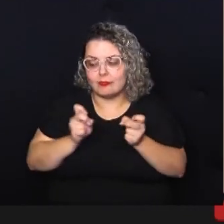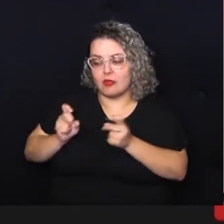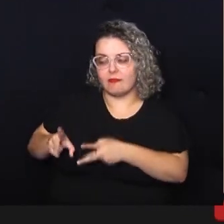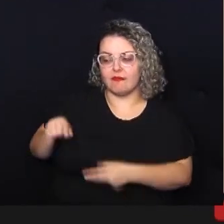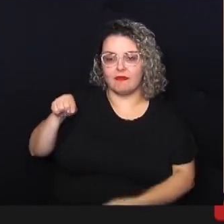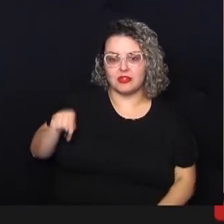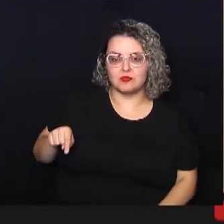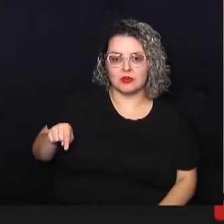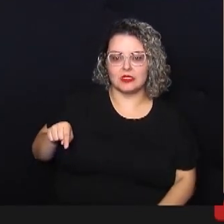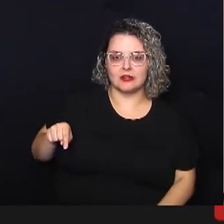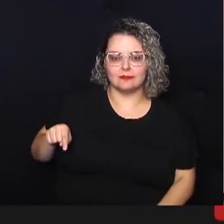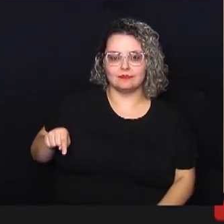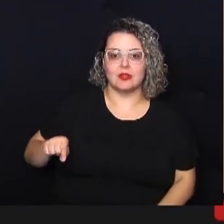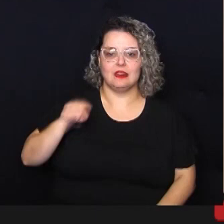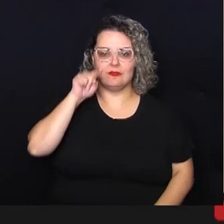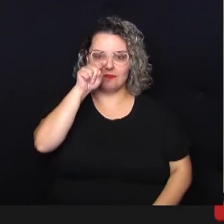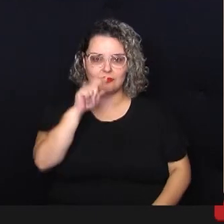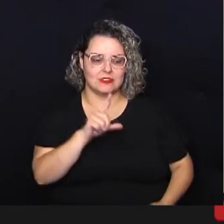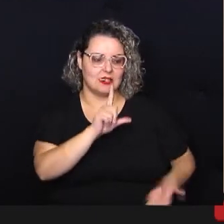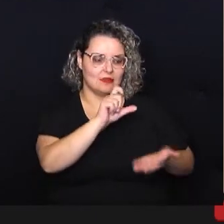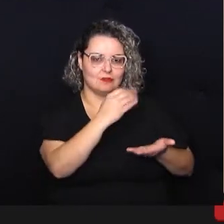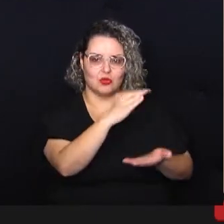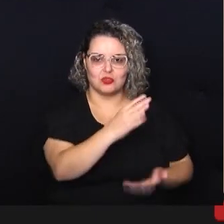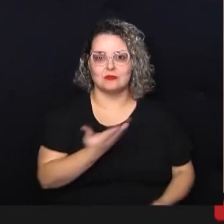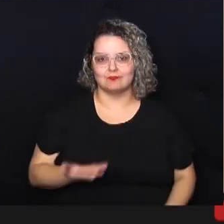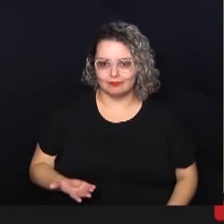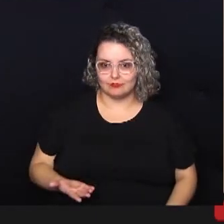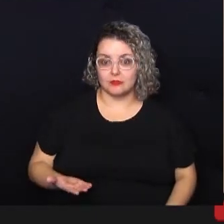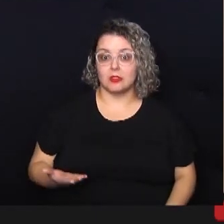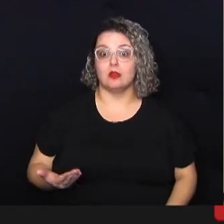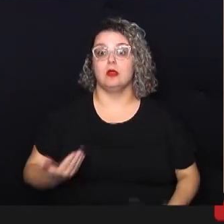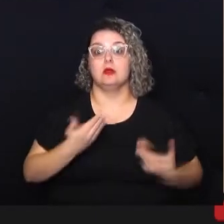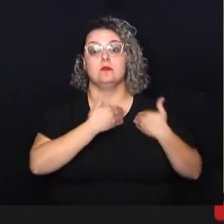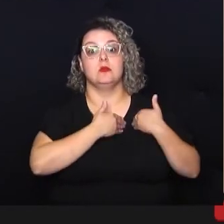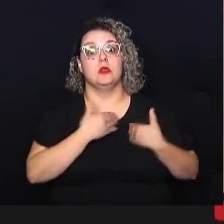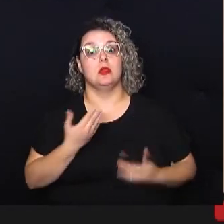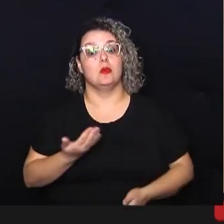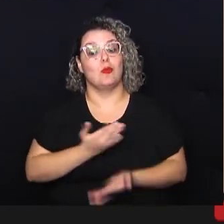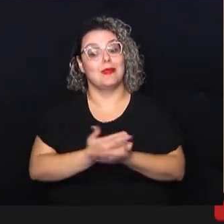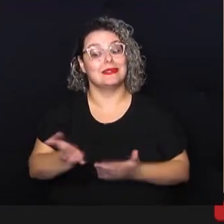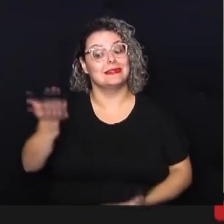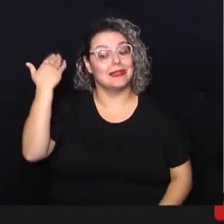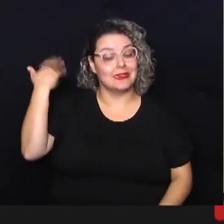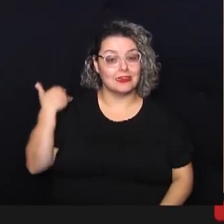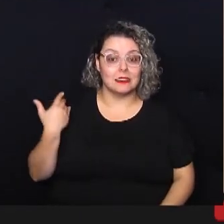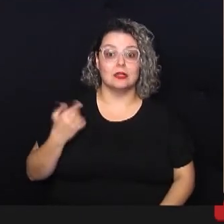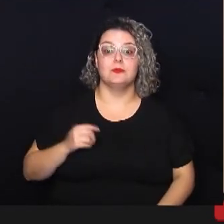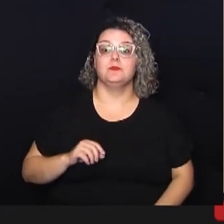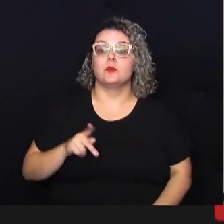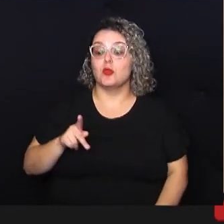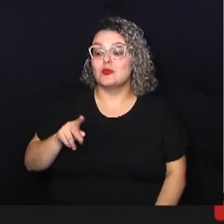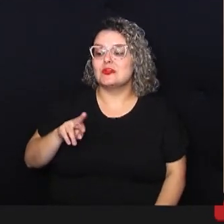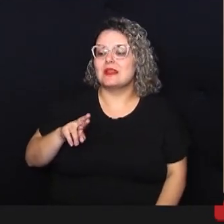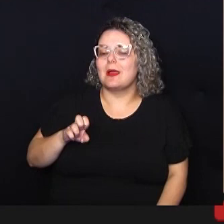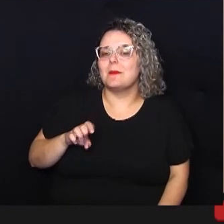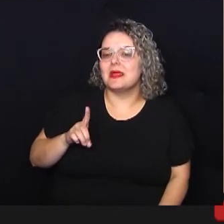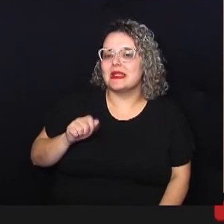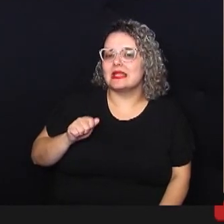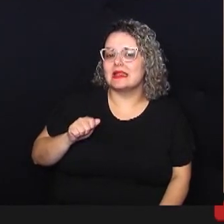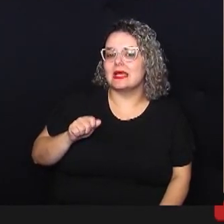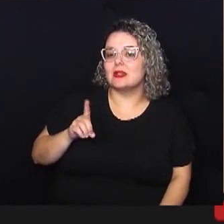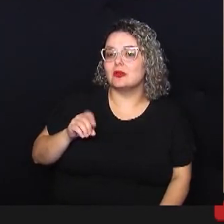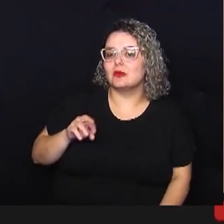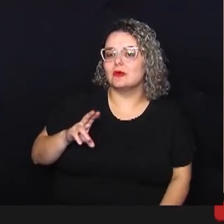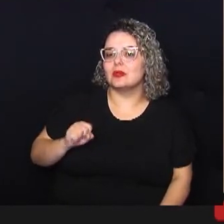responsabilidade começa lá atrás com a gente também, com o que a gente posta sobre eles. Os predadores, eles procuram até hashtag. Então,